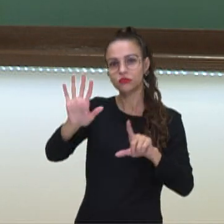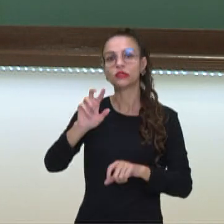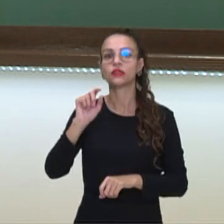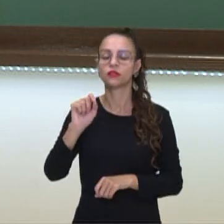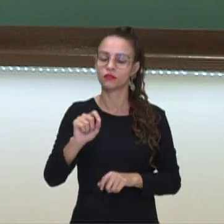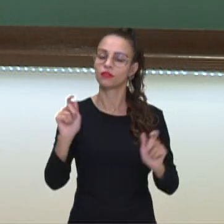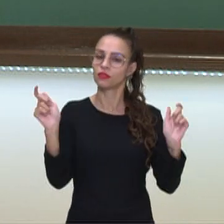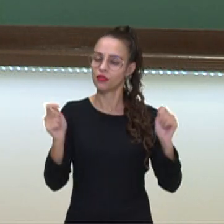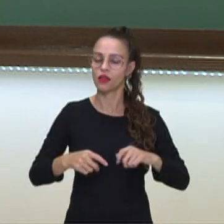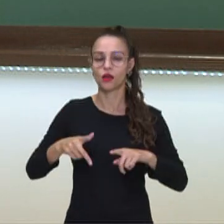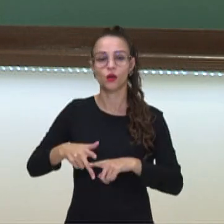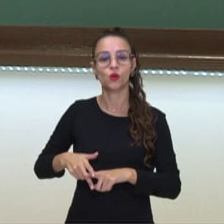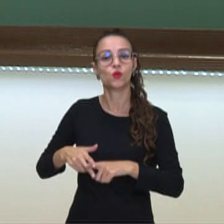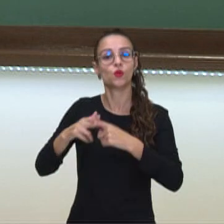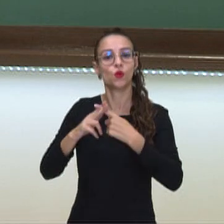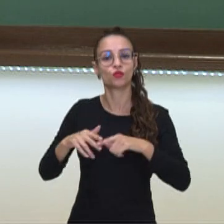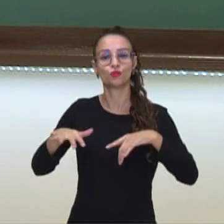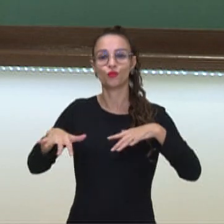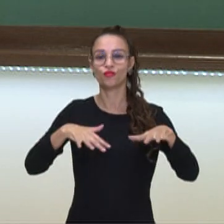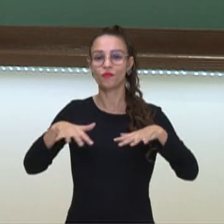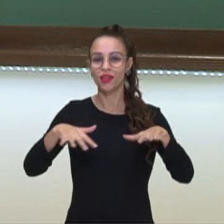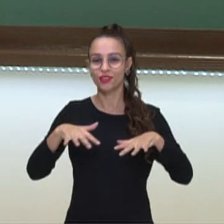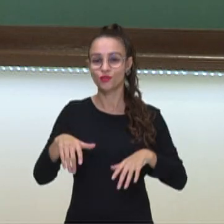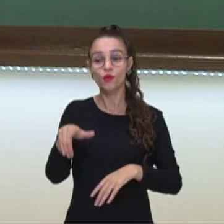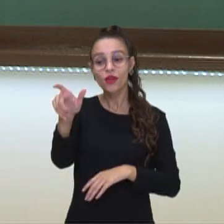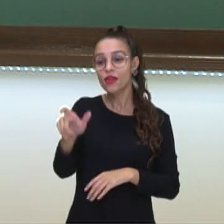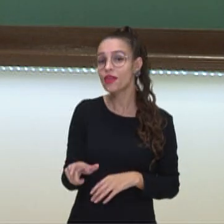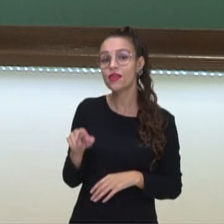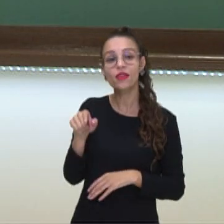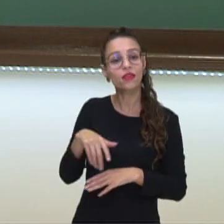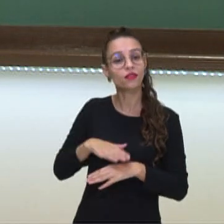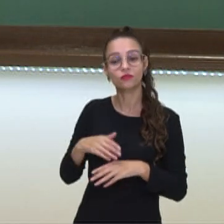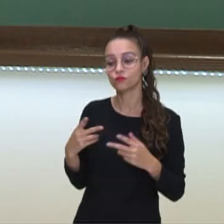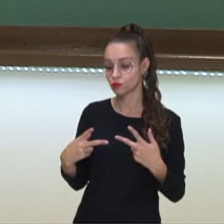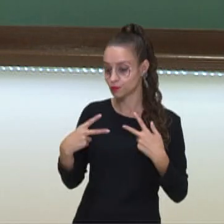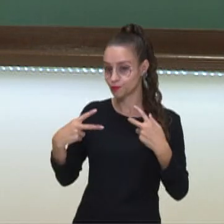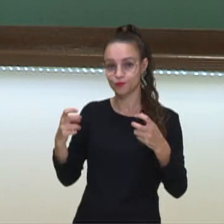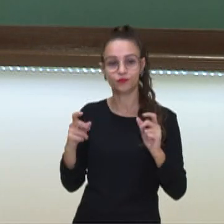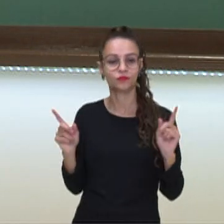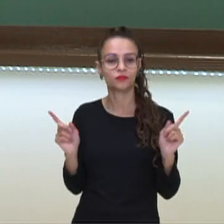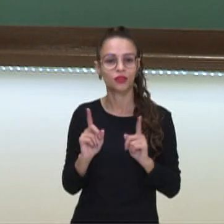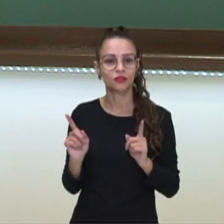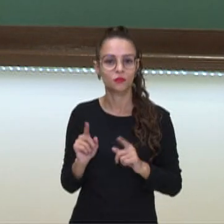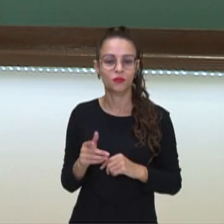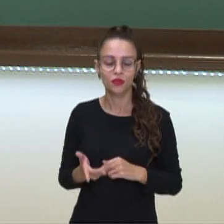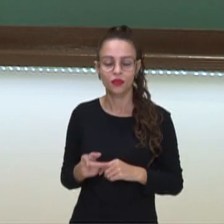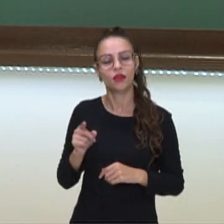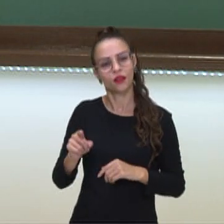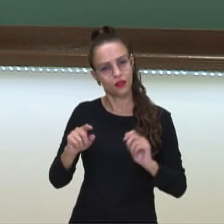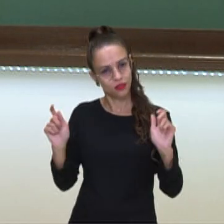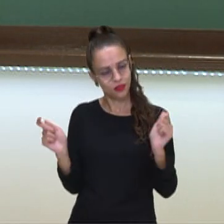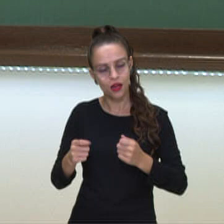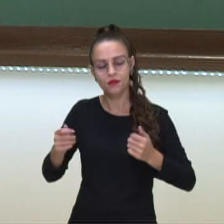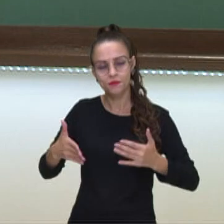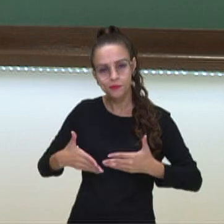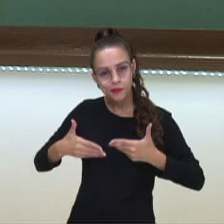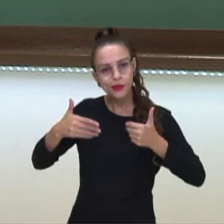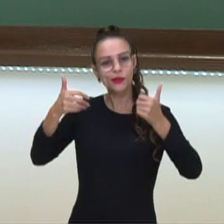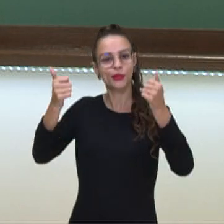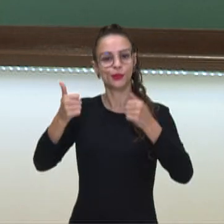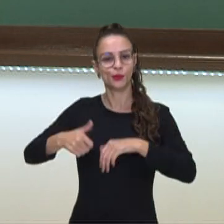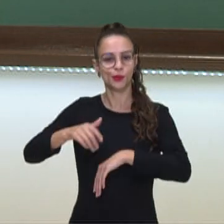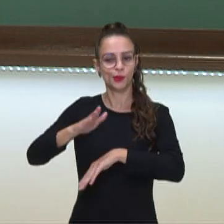corrigir movimentos técnicos que o atleta nem percebia. Então o atleta pode melhorar a